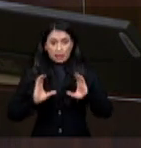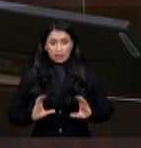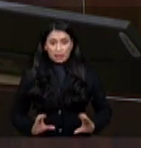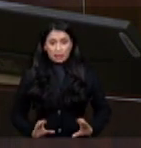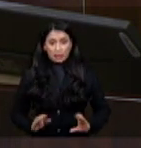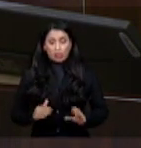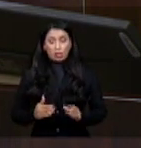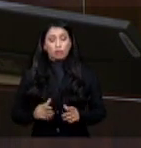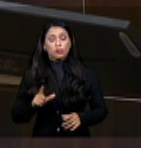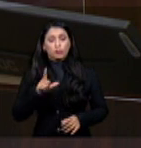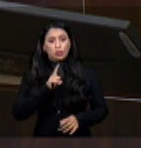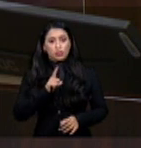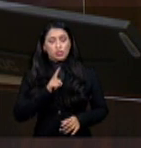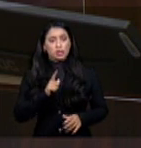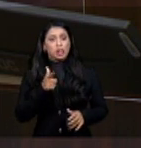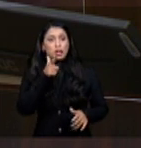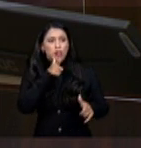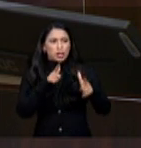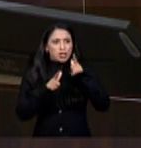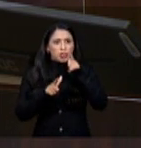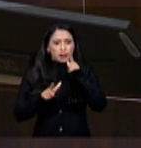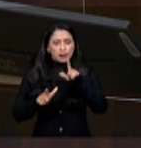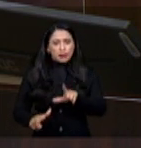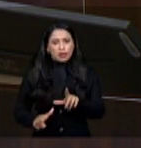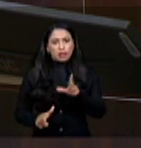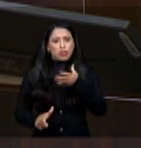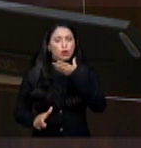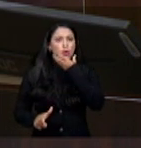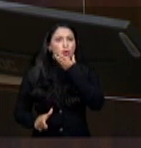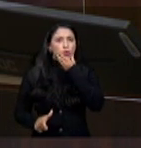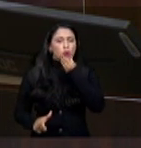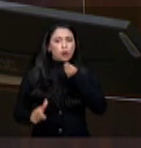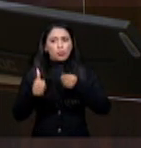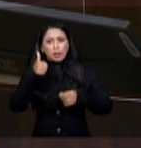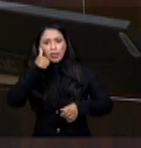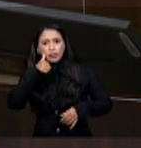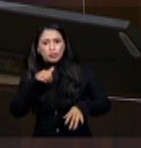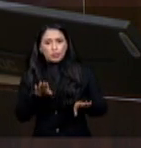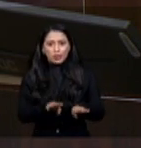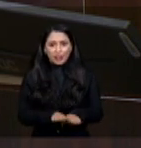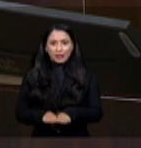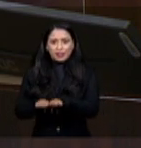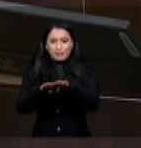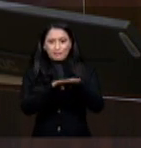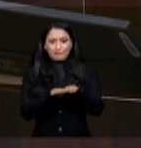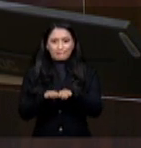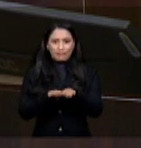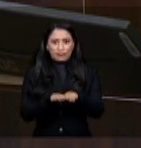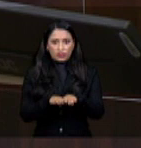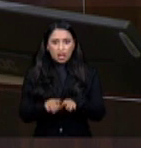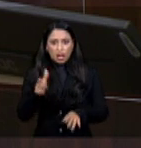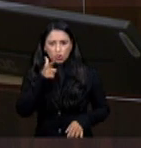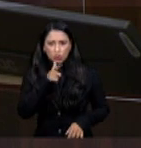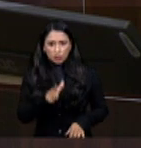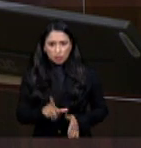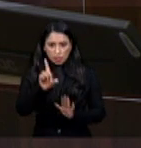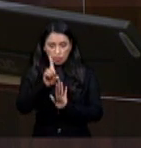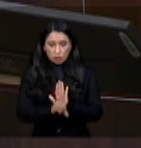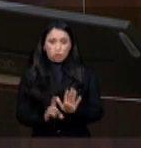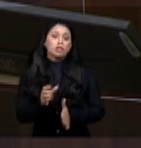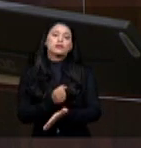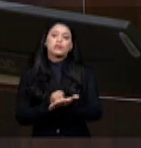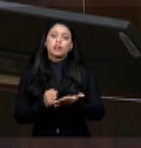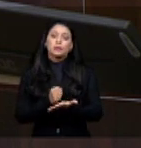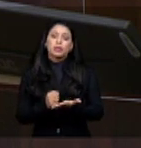de uma perspectiva da igualdade de gênero eu aquilo refiro que o percurso né da da Conquista dos direitos fundamentais é